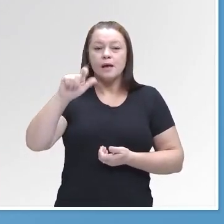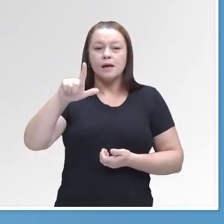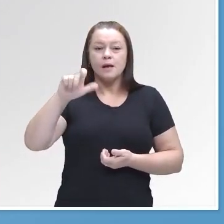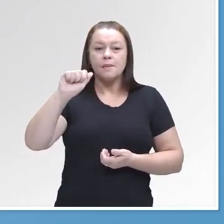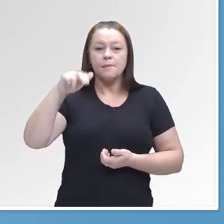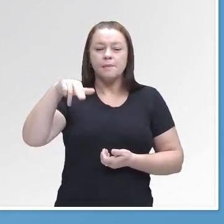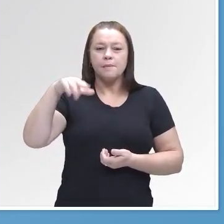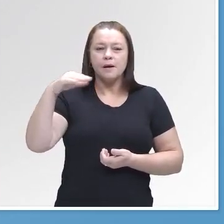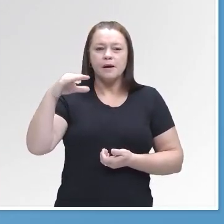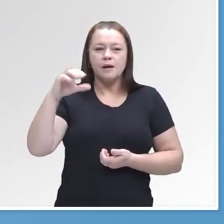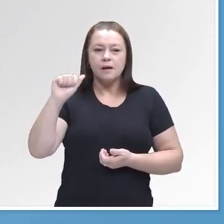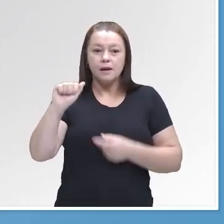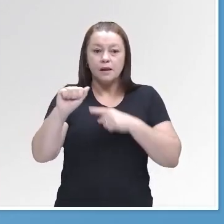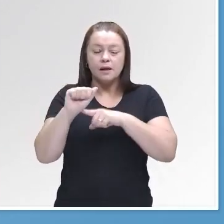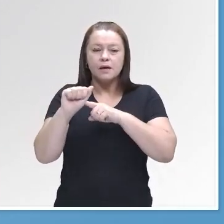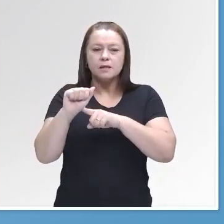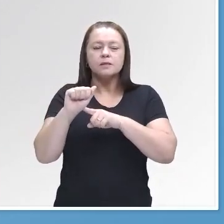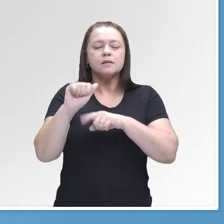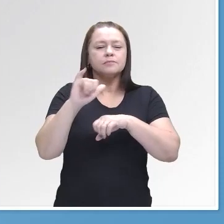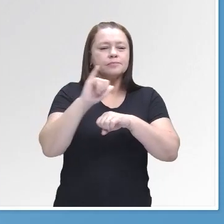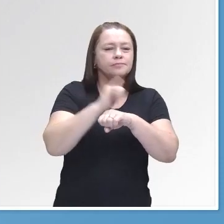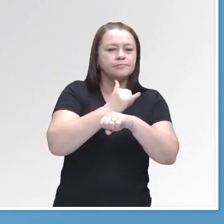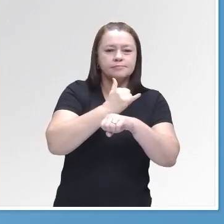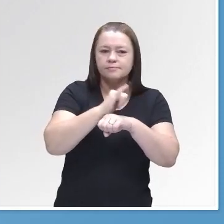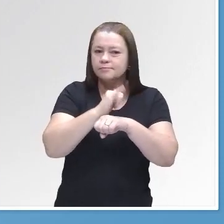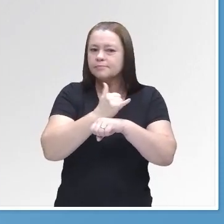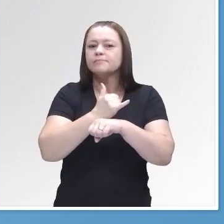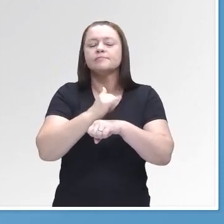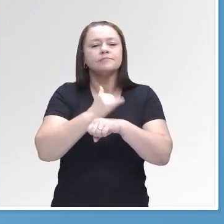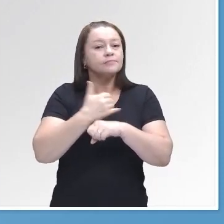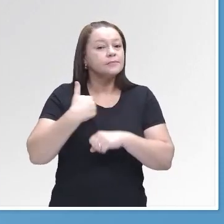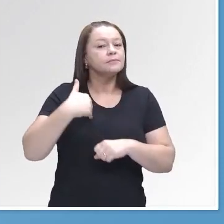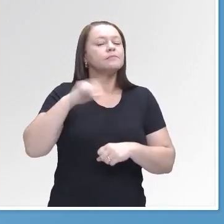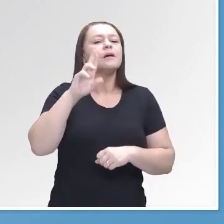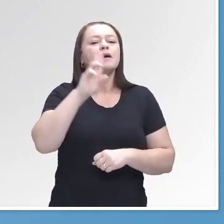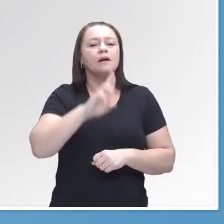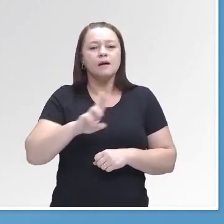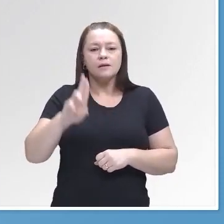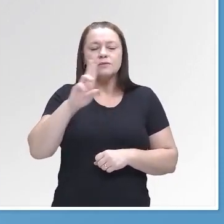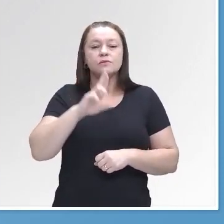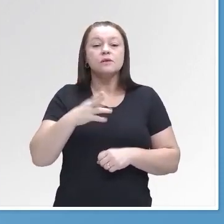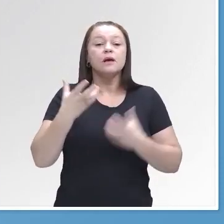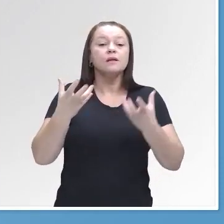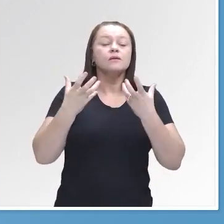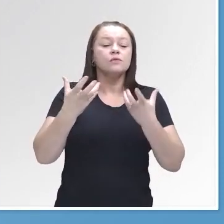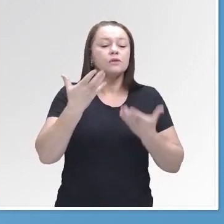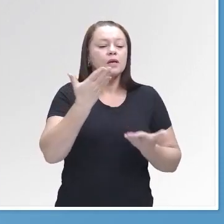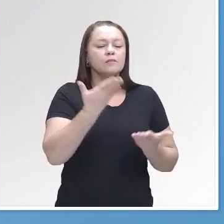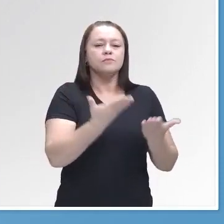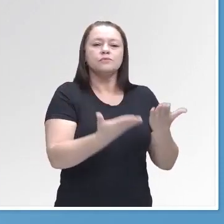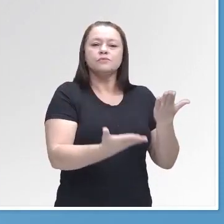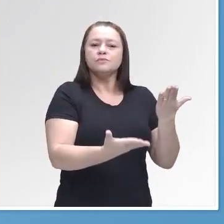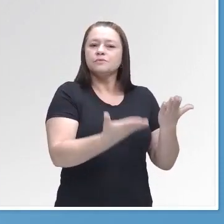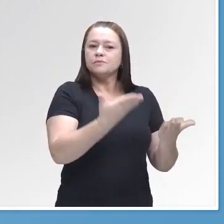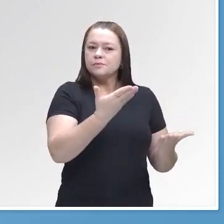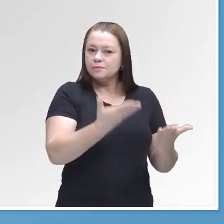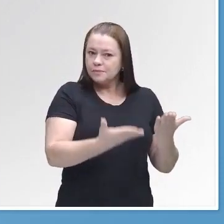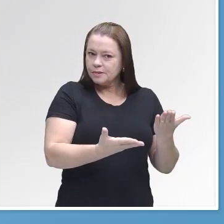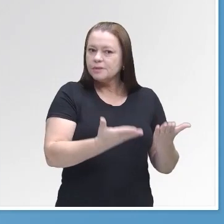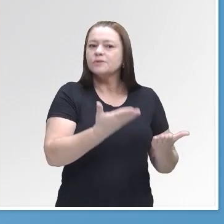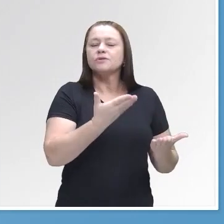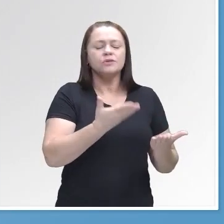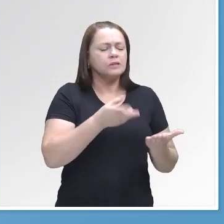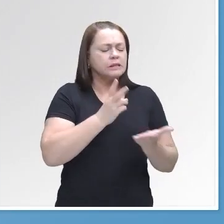uma das ferramentas mais comuns que usamos para medir massa. A